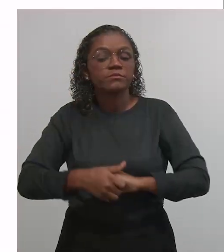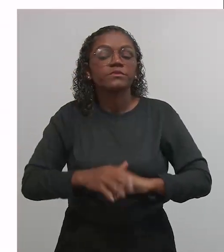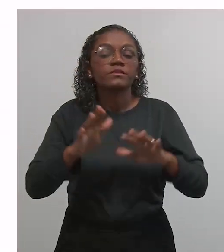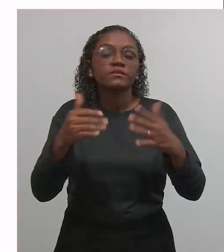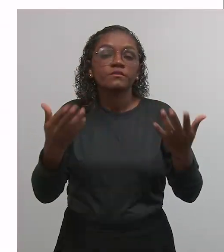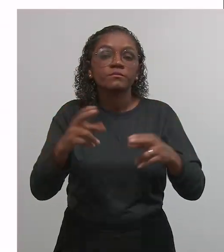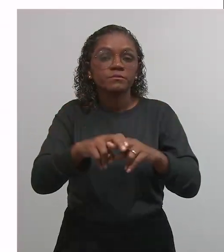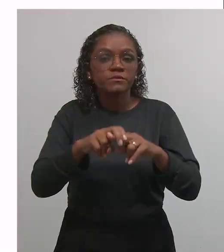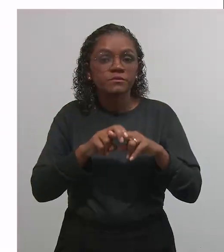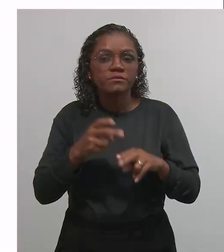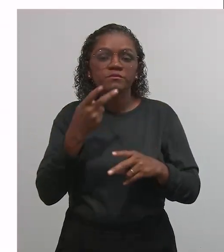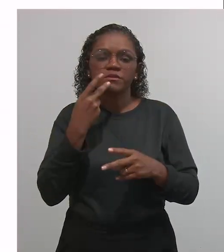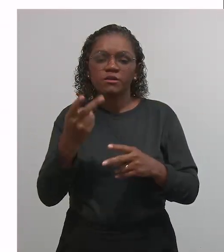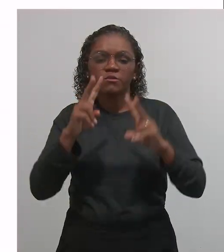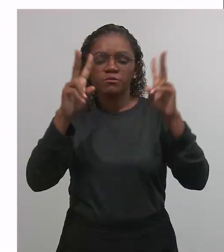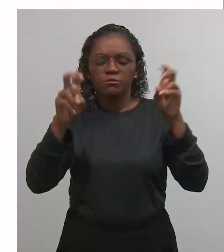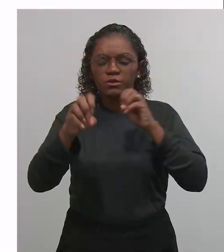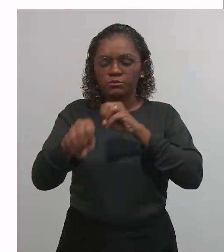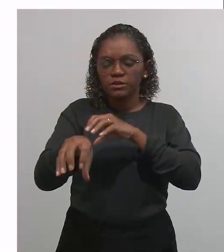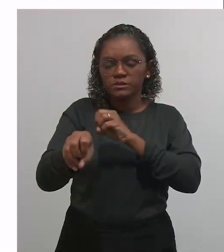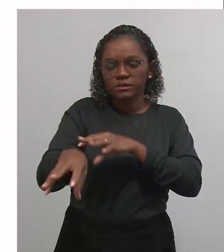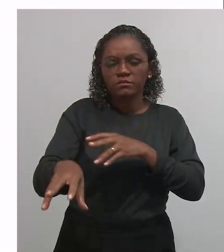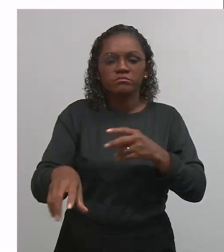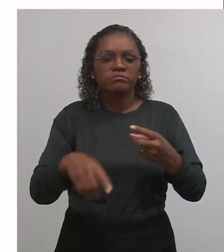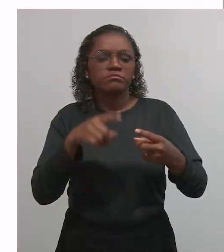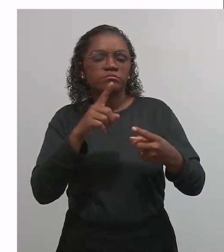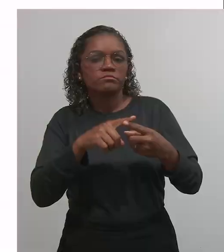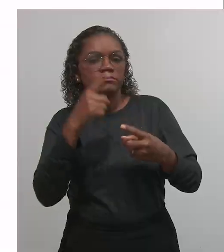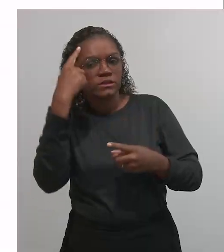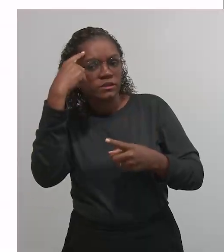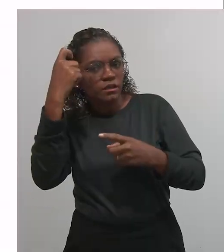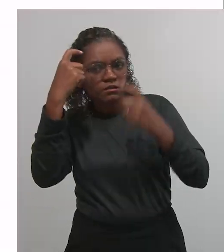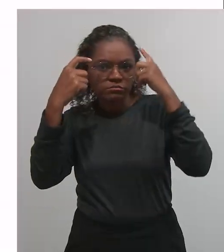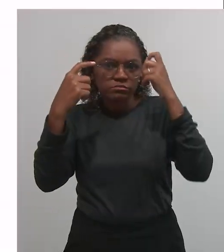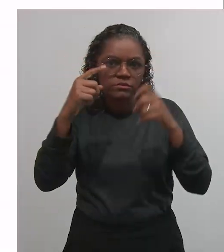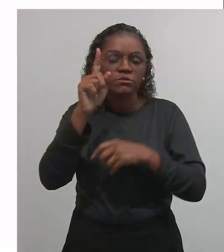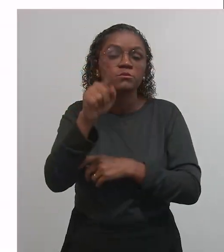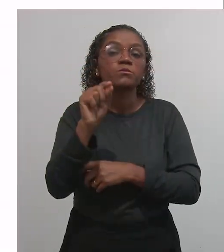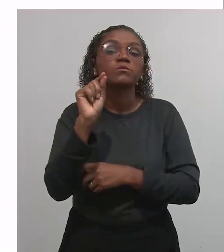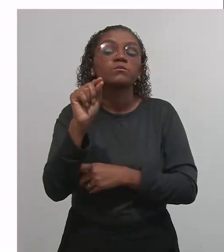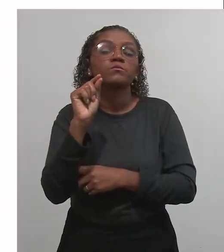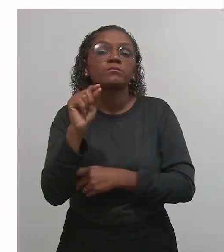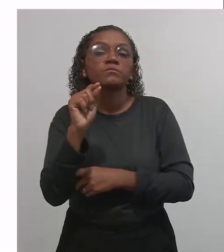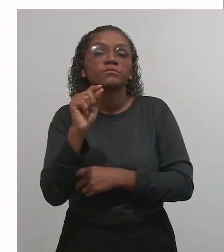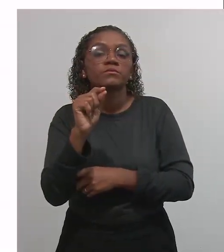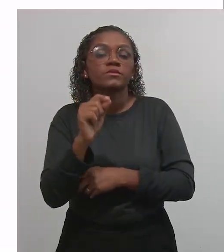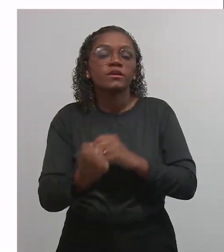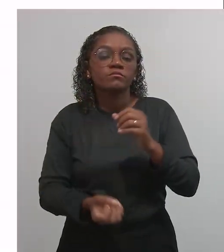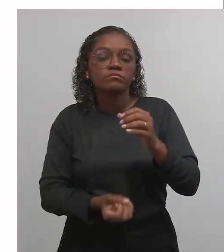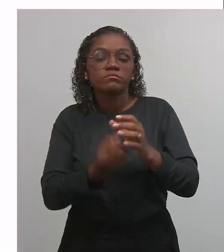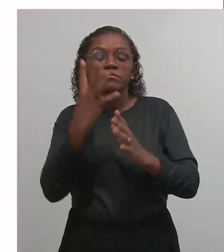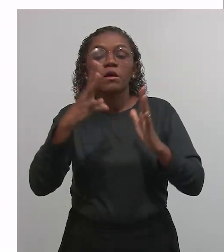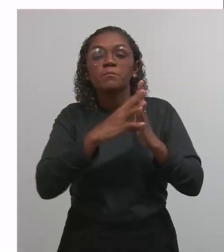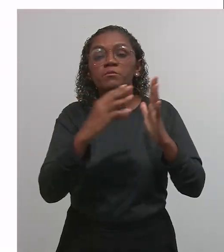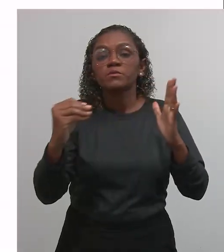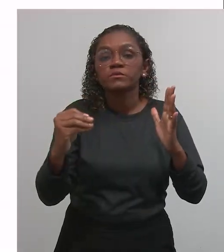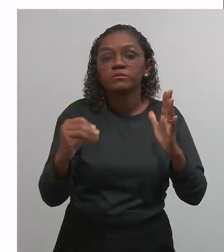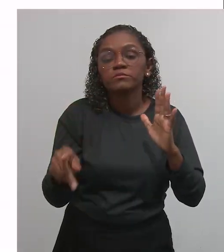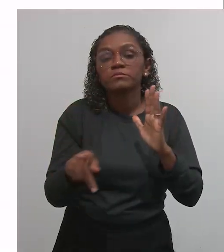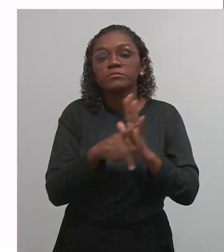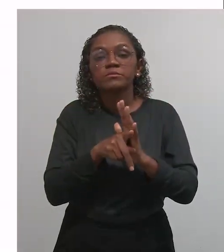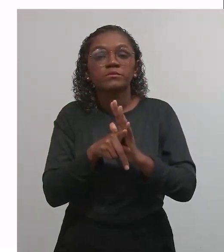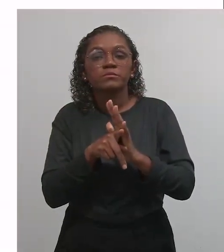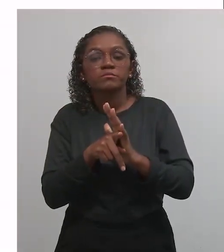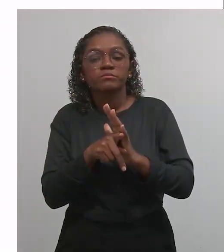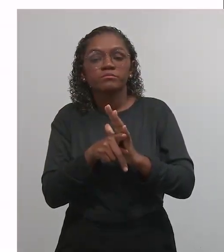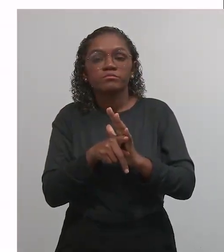de educação no idealismo, a gente pode afirmar que as concepções pedagógicas, elas criam modelos sem a imprescindível